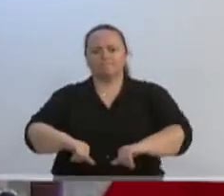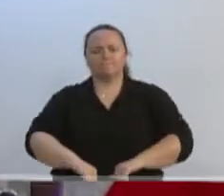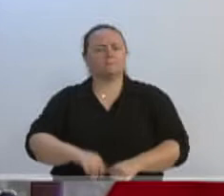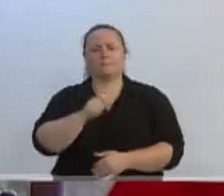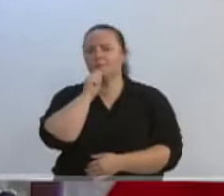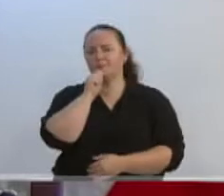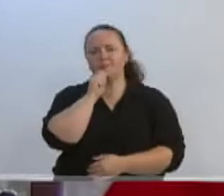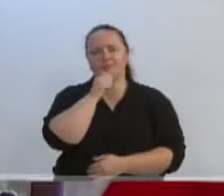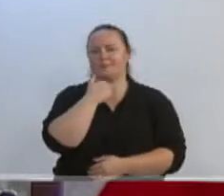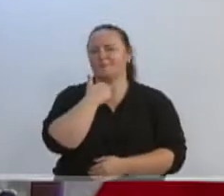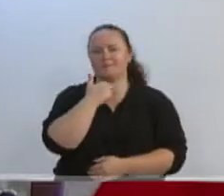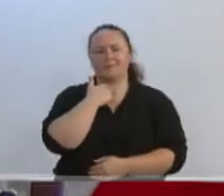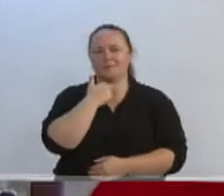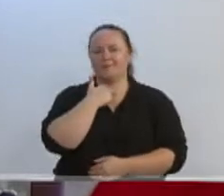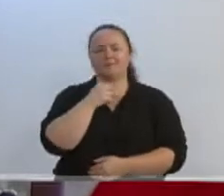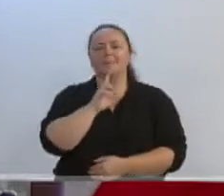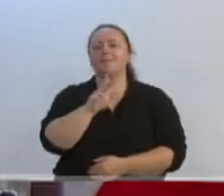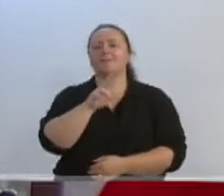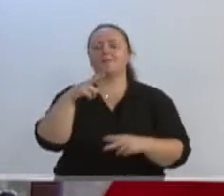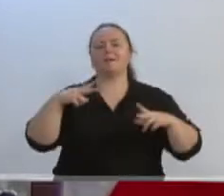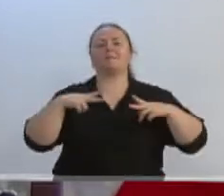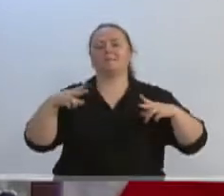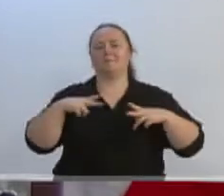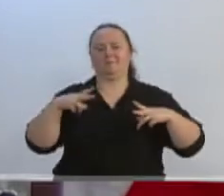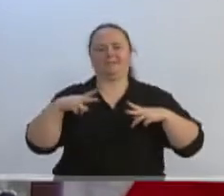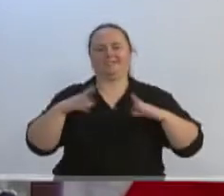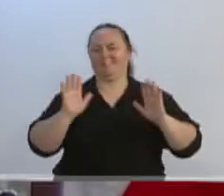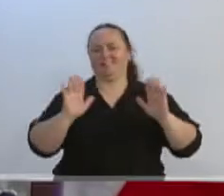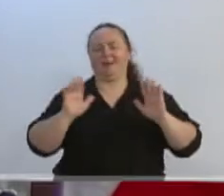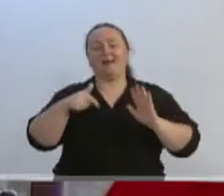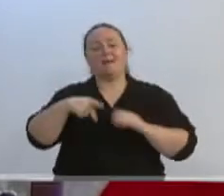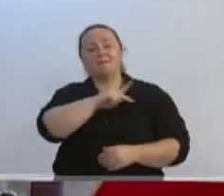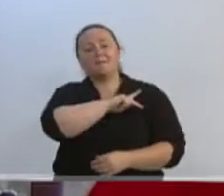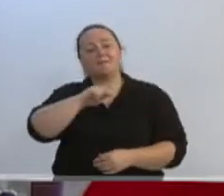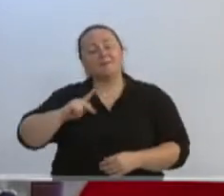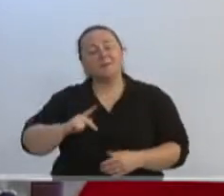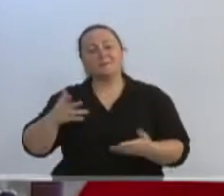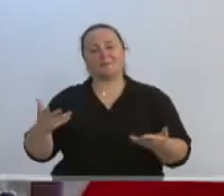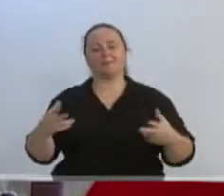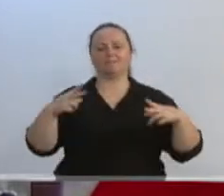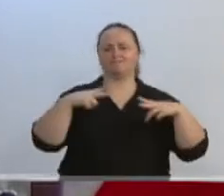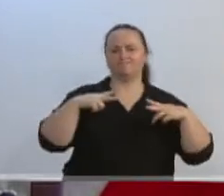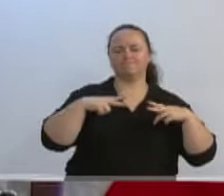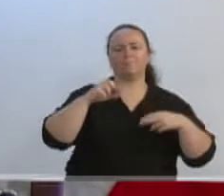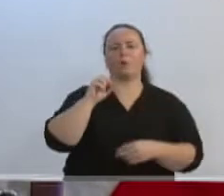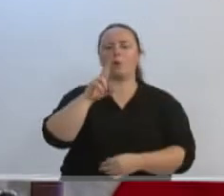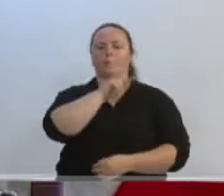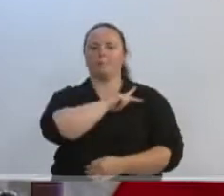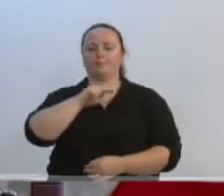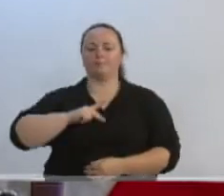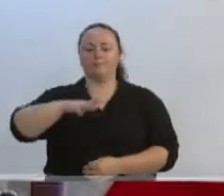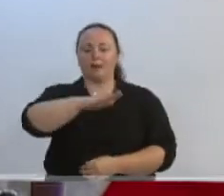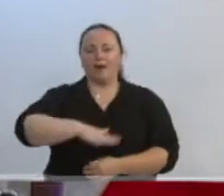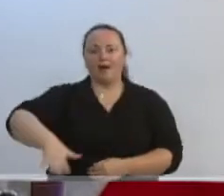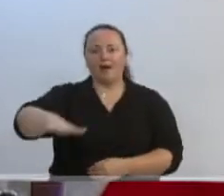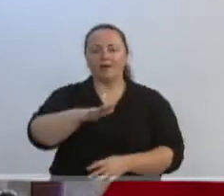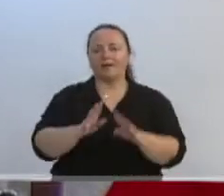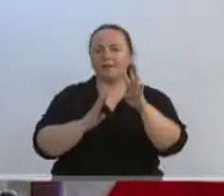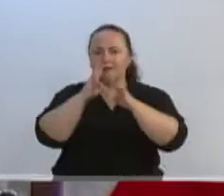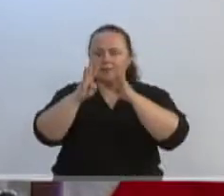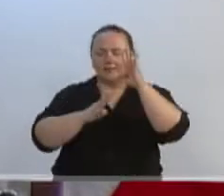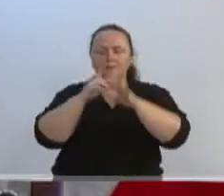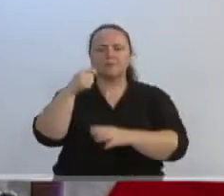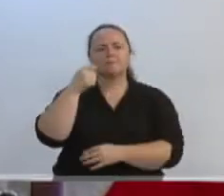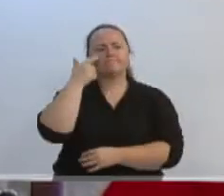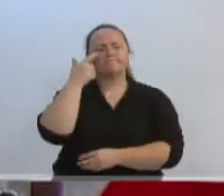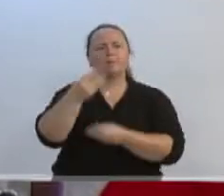pode levar isso para o lado pessoal. Por que isso? Na gestão pública ou na gestão privada, quando a gente tem crítica, a gente precisa tratar